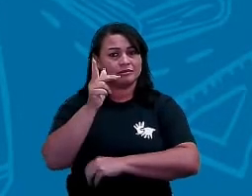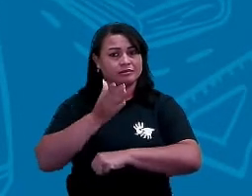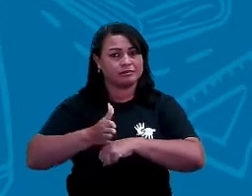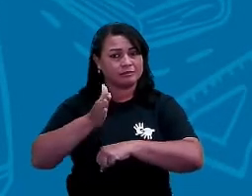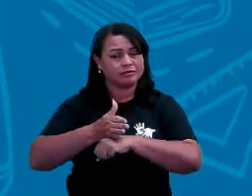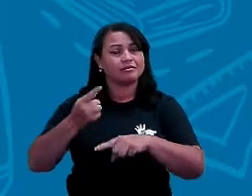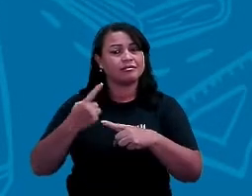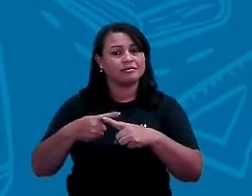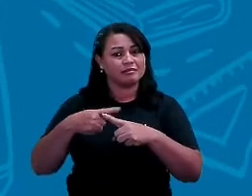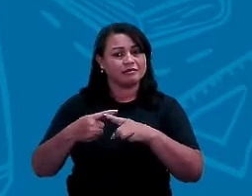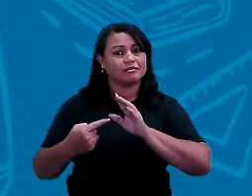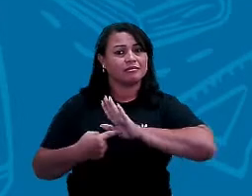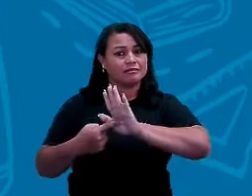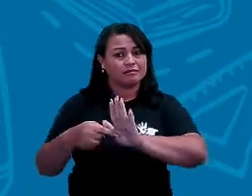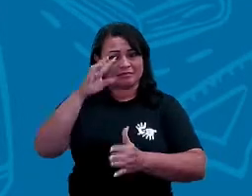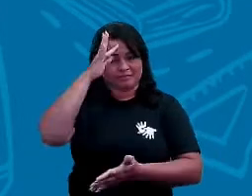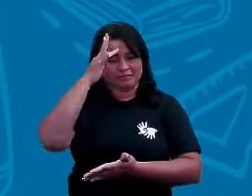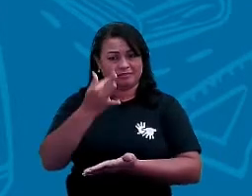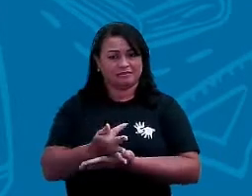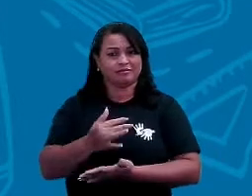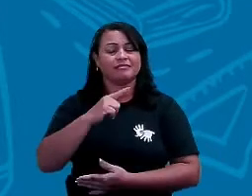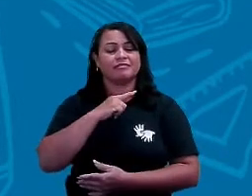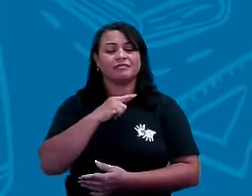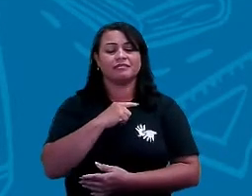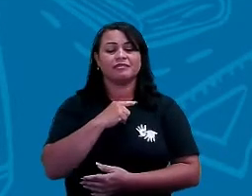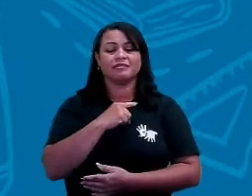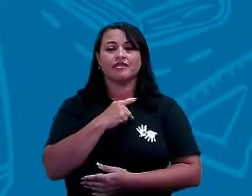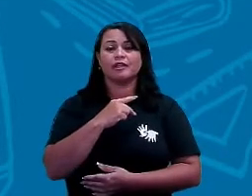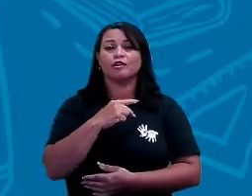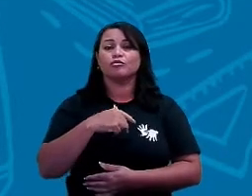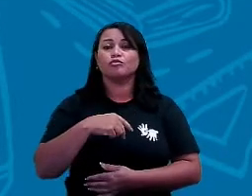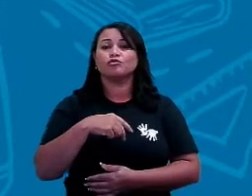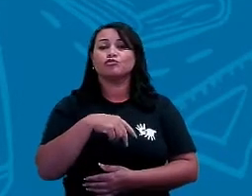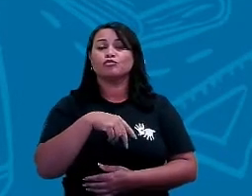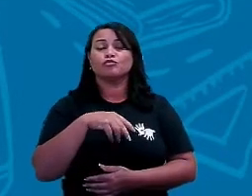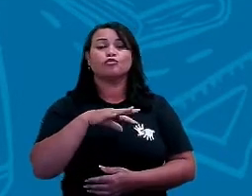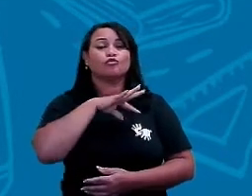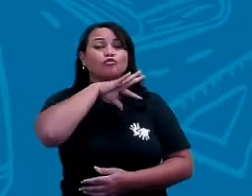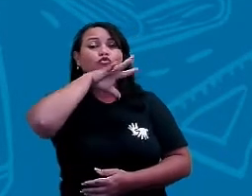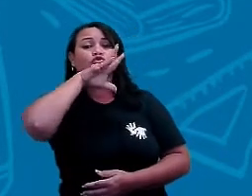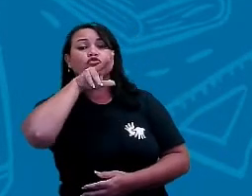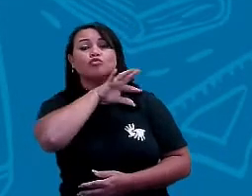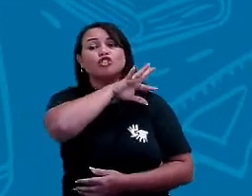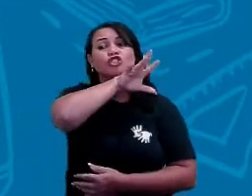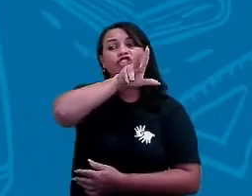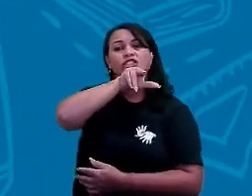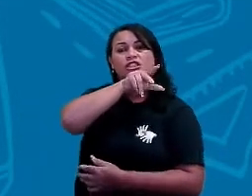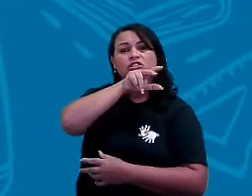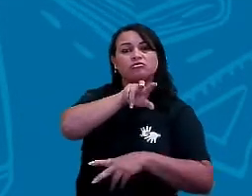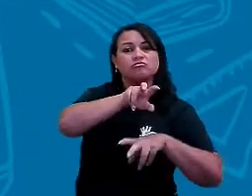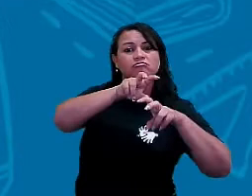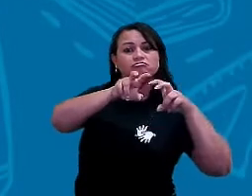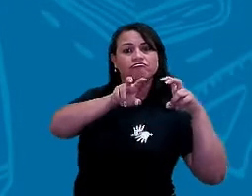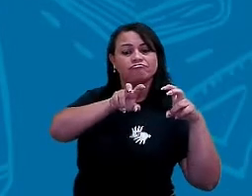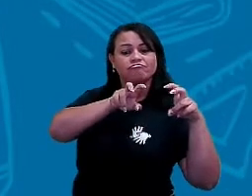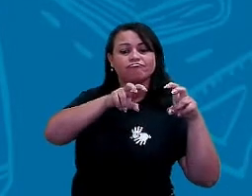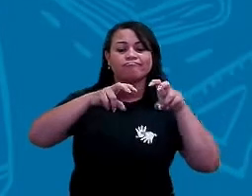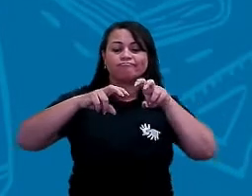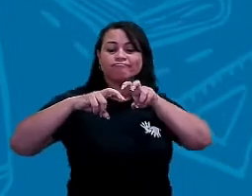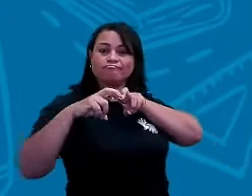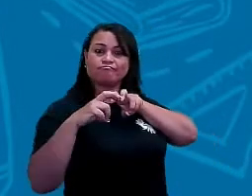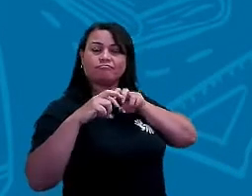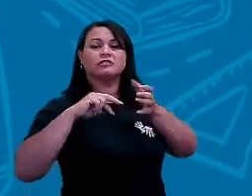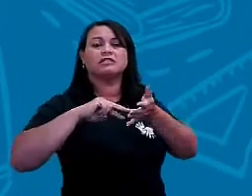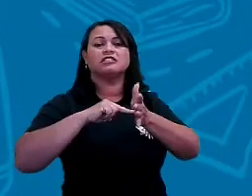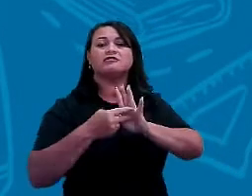representa a nossa fé. Os dois leões que tem em cima da bandeira, lá em cima, tá vendo? Simboliza